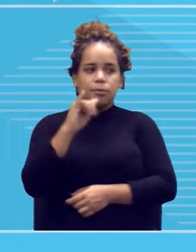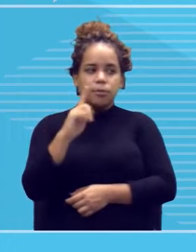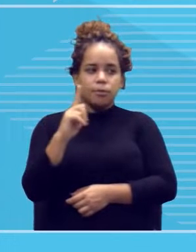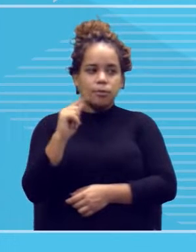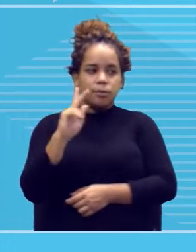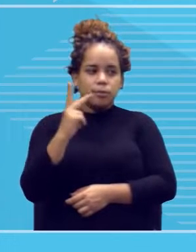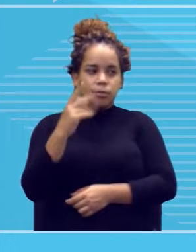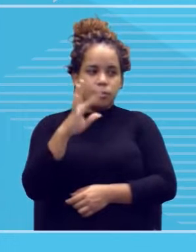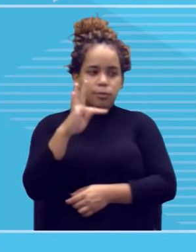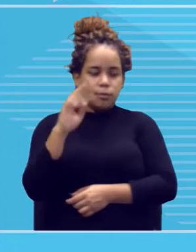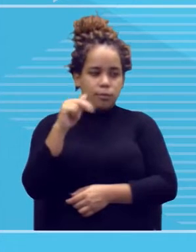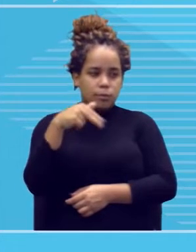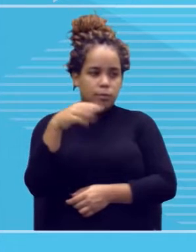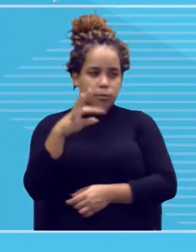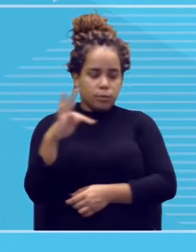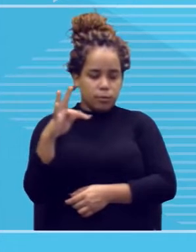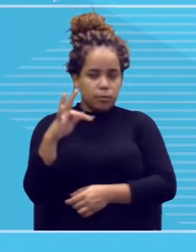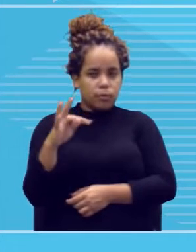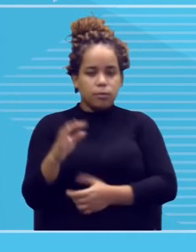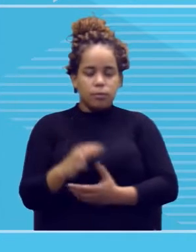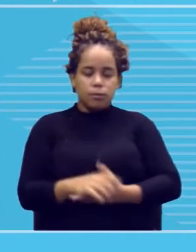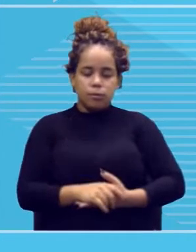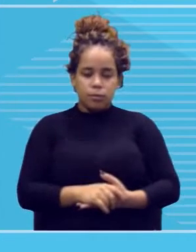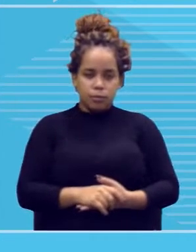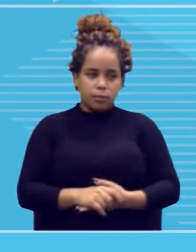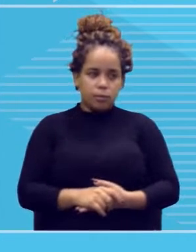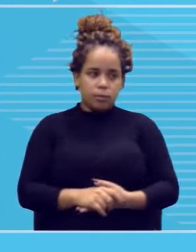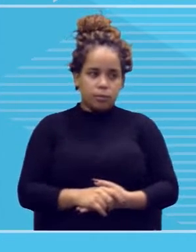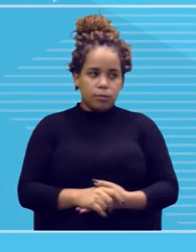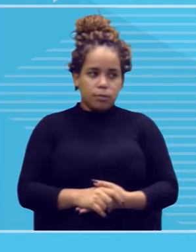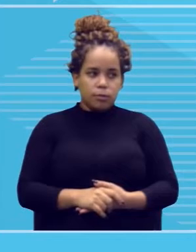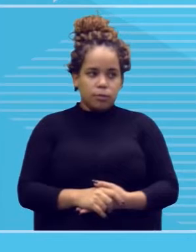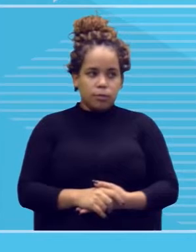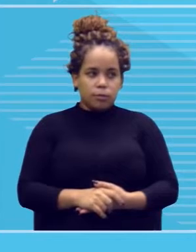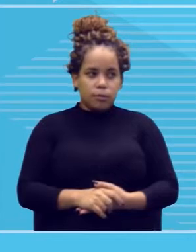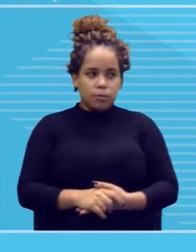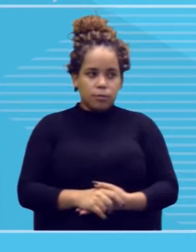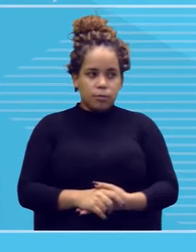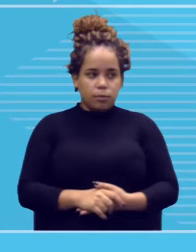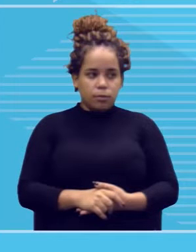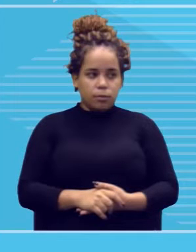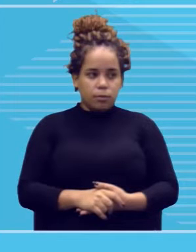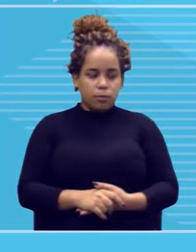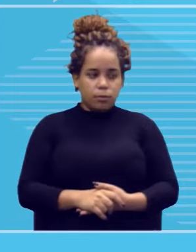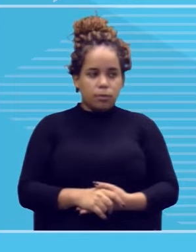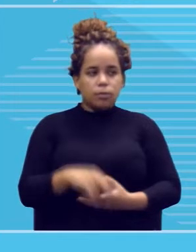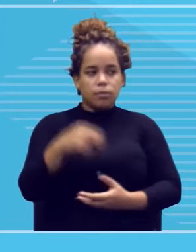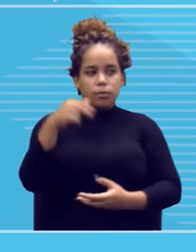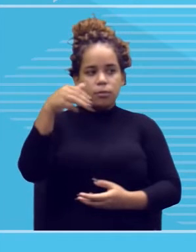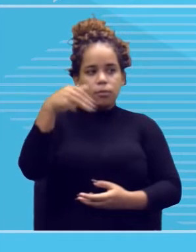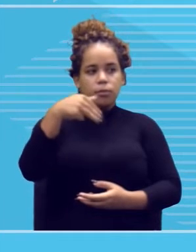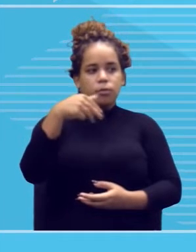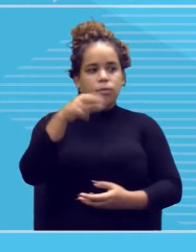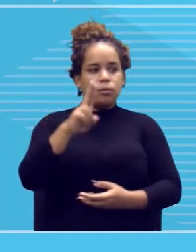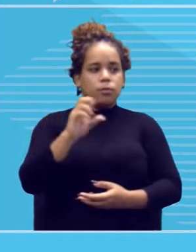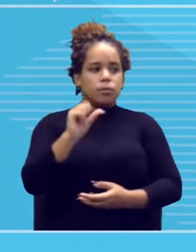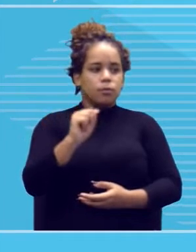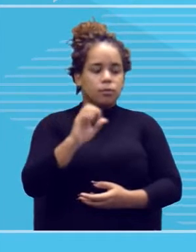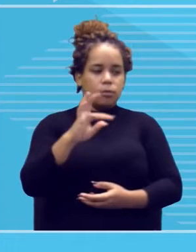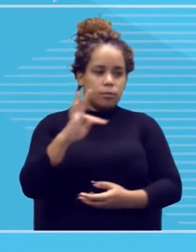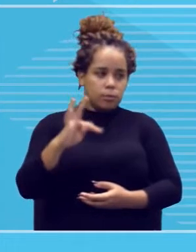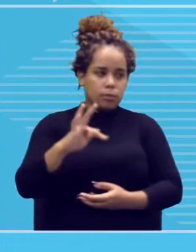utilizado prefere se usar mate Tá bom mas se usa o tempo todo mas antes